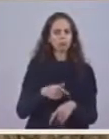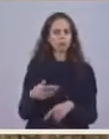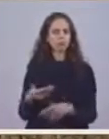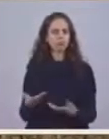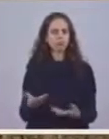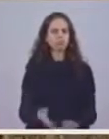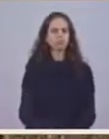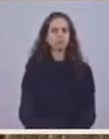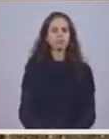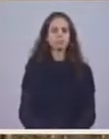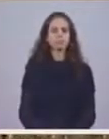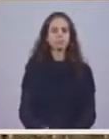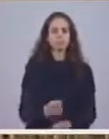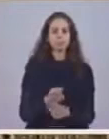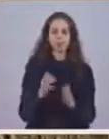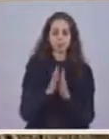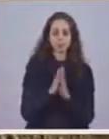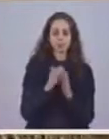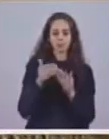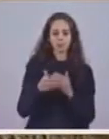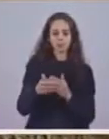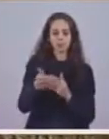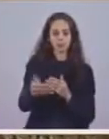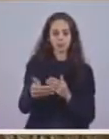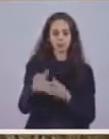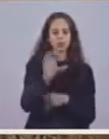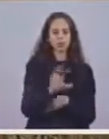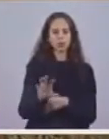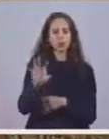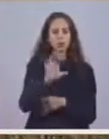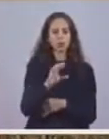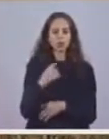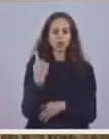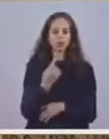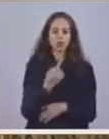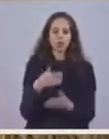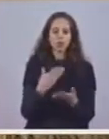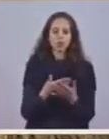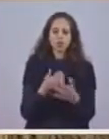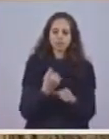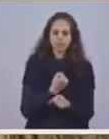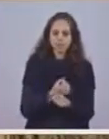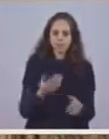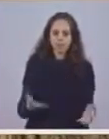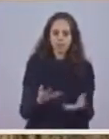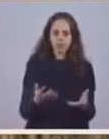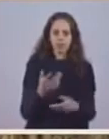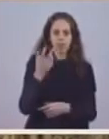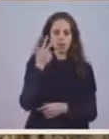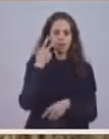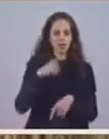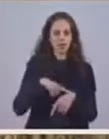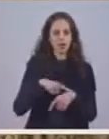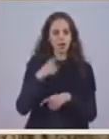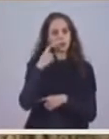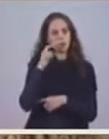É que as celebrações cristãs são o modo de nos exercitarmos para viver a Páscoa de